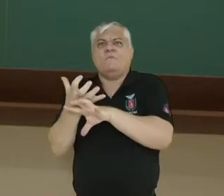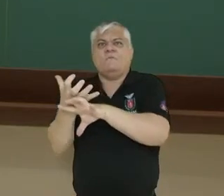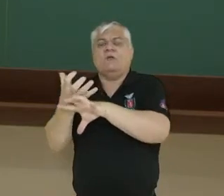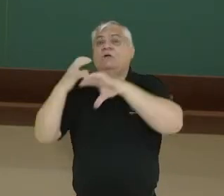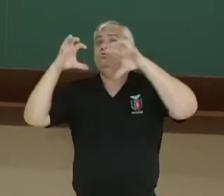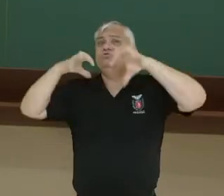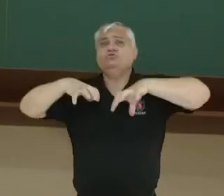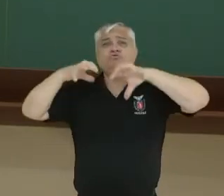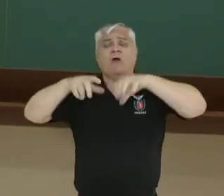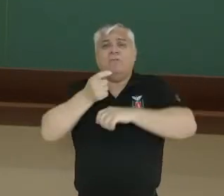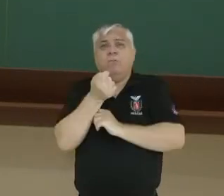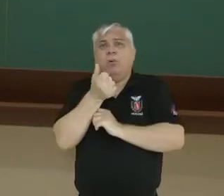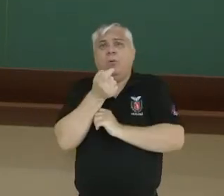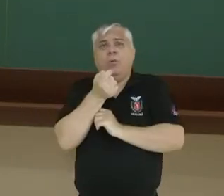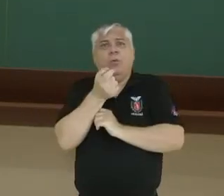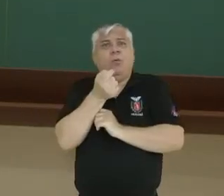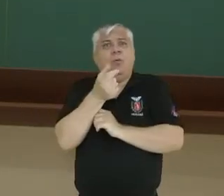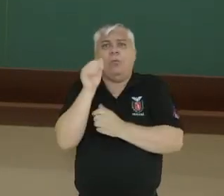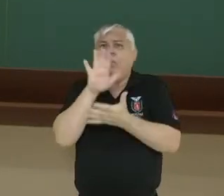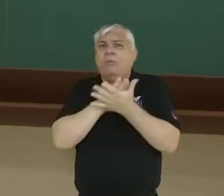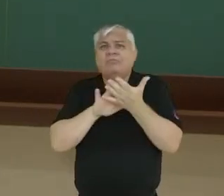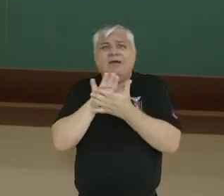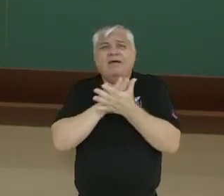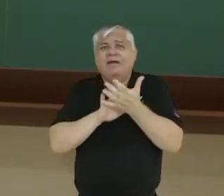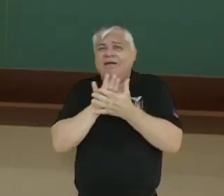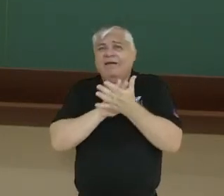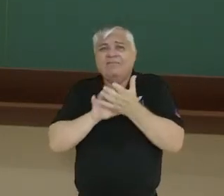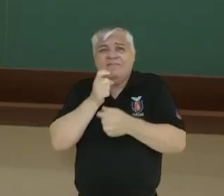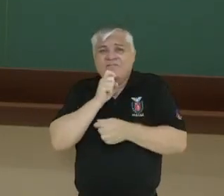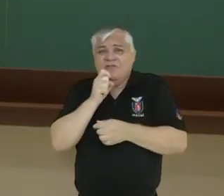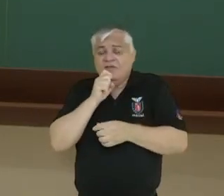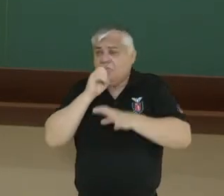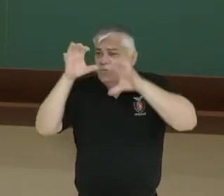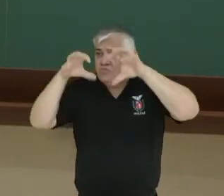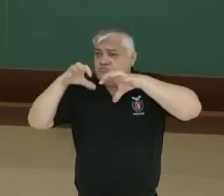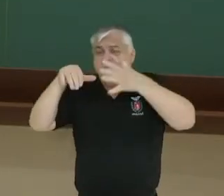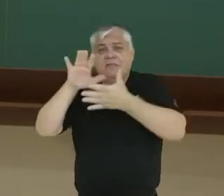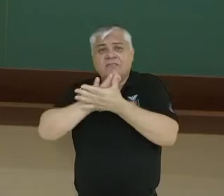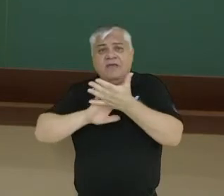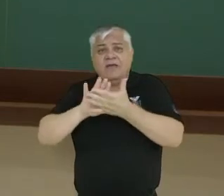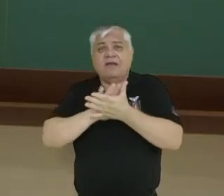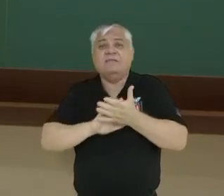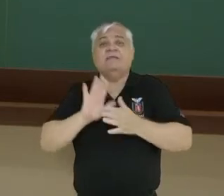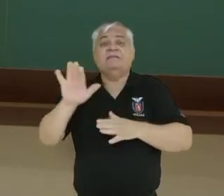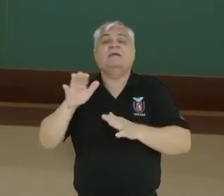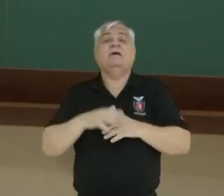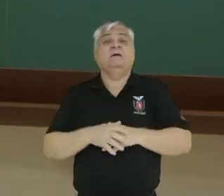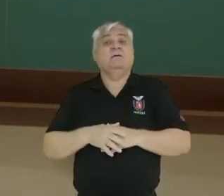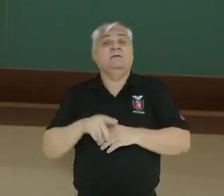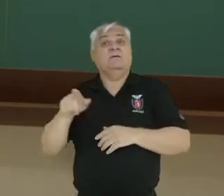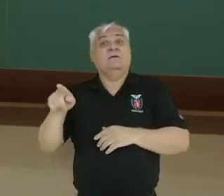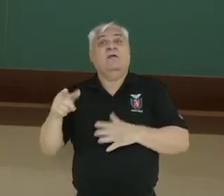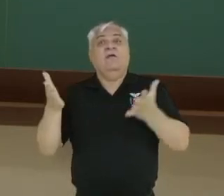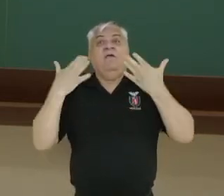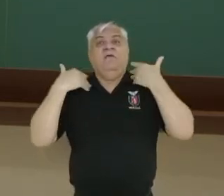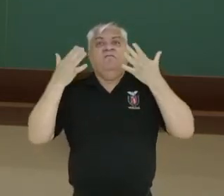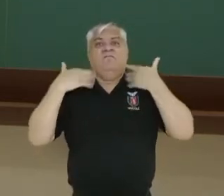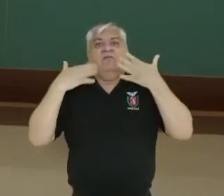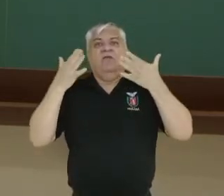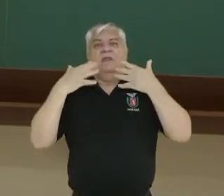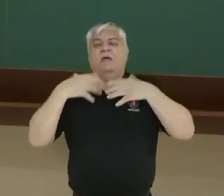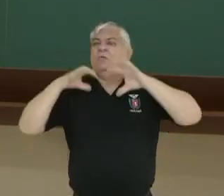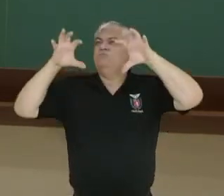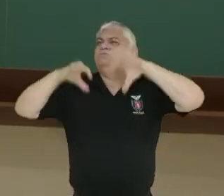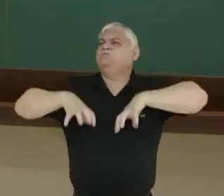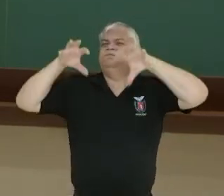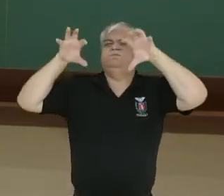chuva no inverno é bem menor, né? E os verões são úmidos. Então, invernos secos, verões chuvosos.